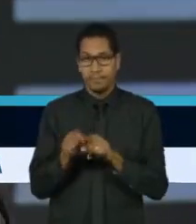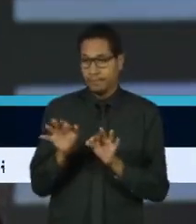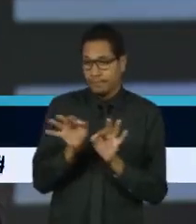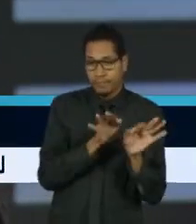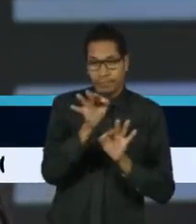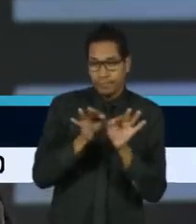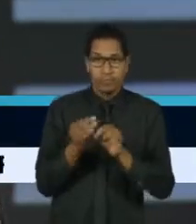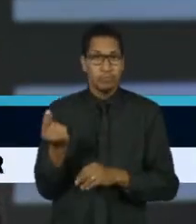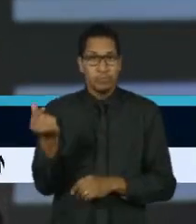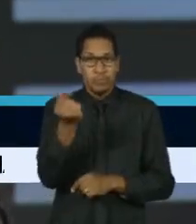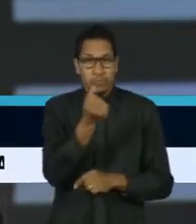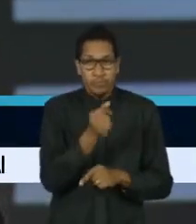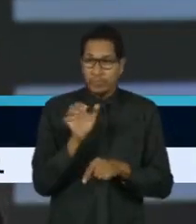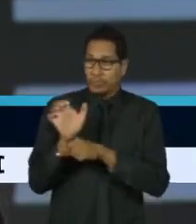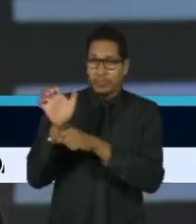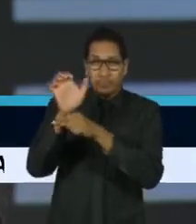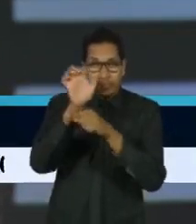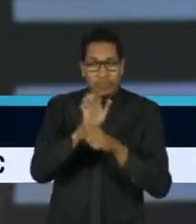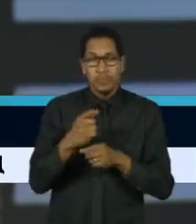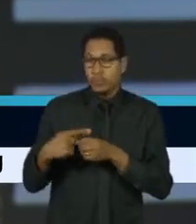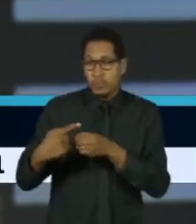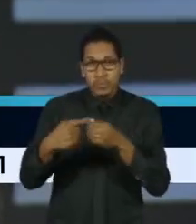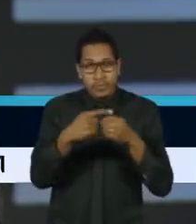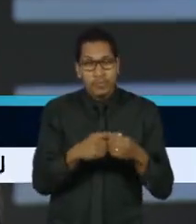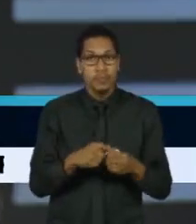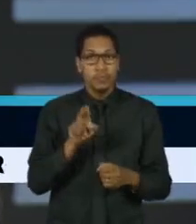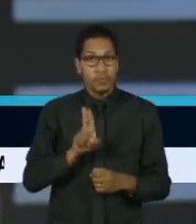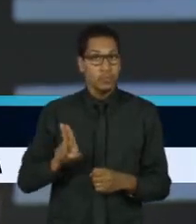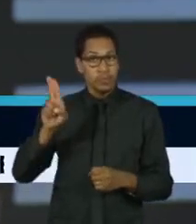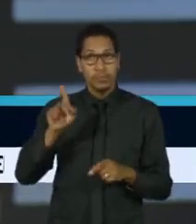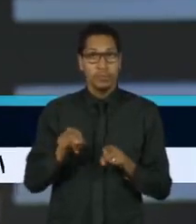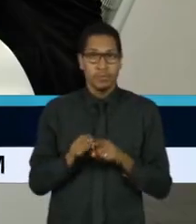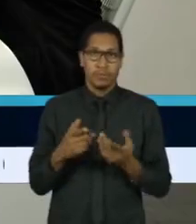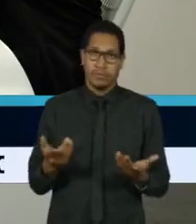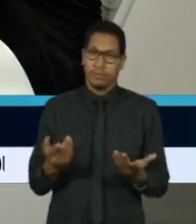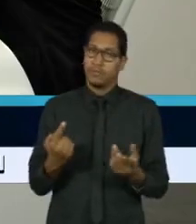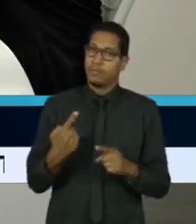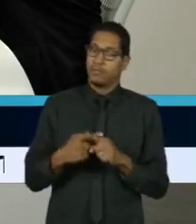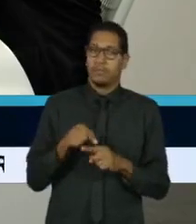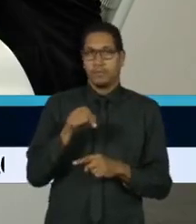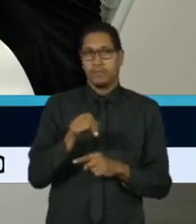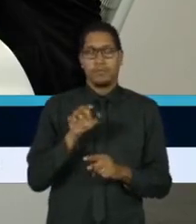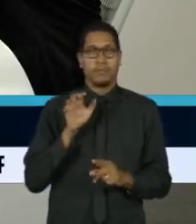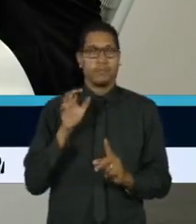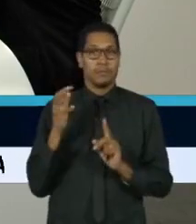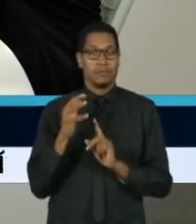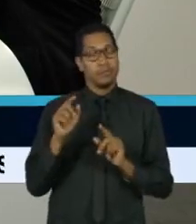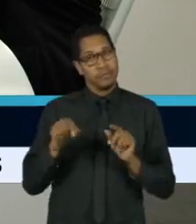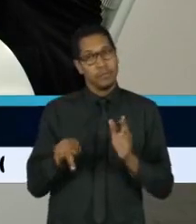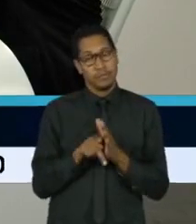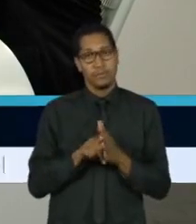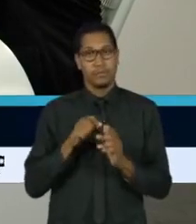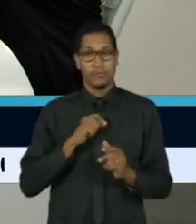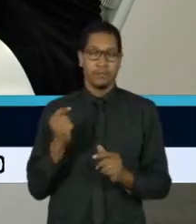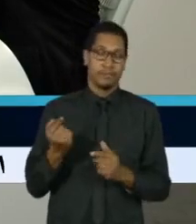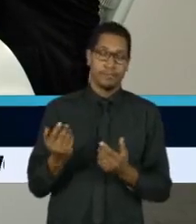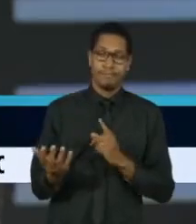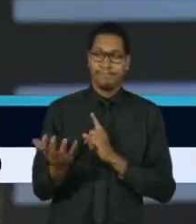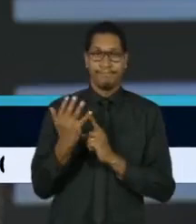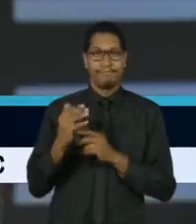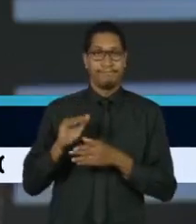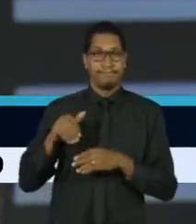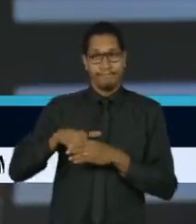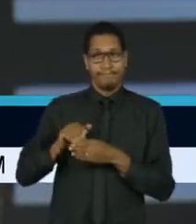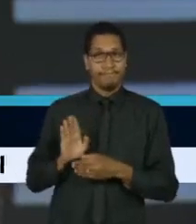estado, município, universidade, saúde, correndo por causa do calendário eleitoral. Até porque os resultados não aparecerão